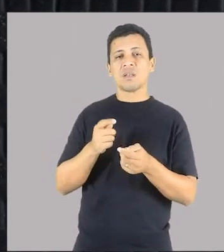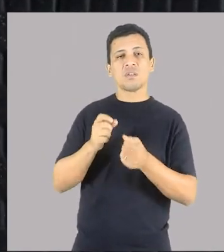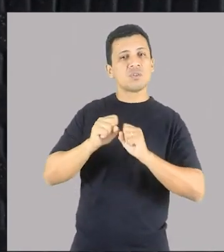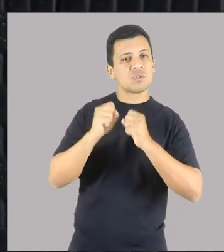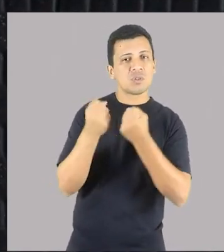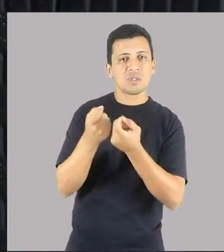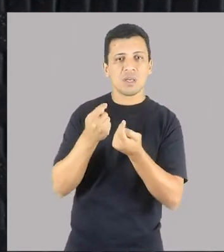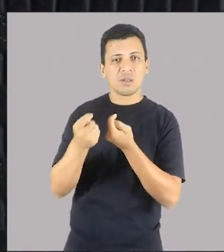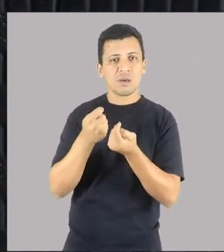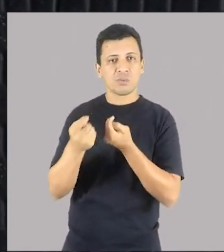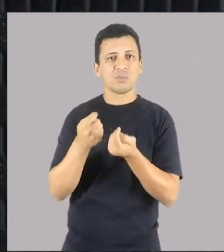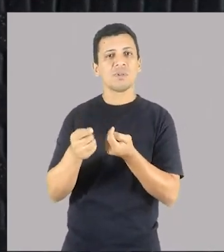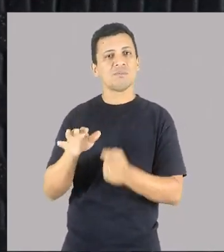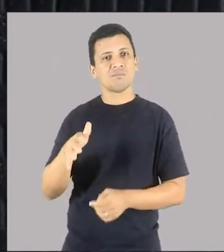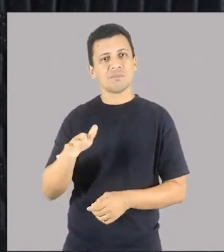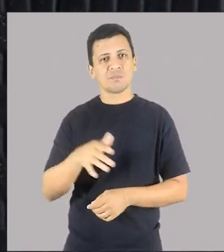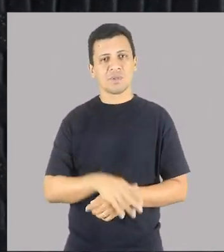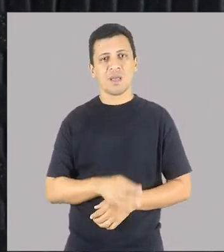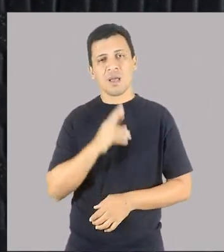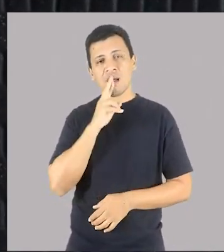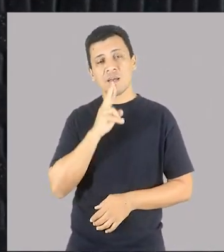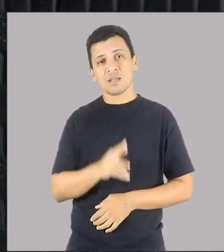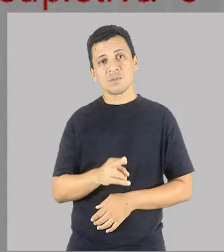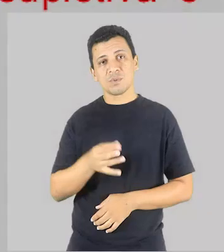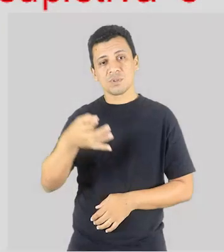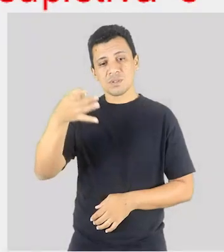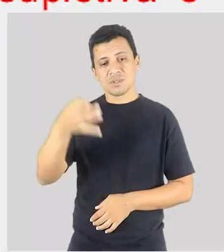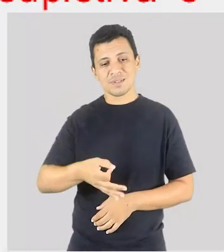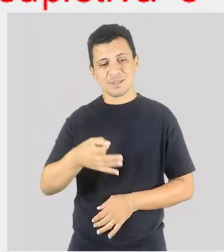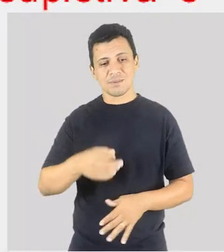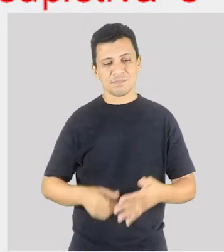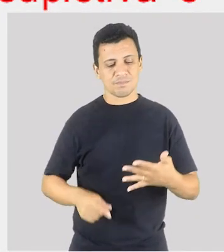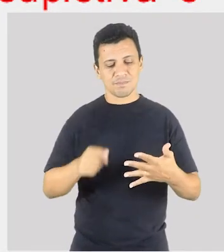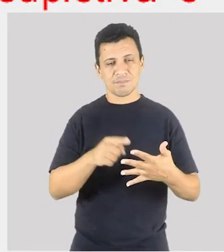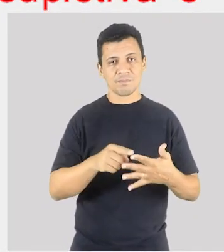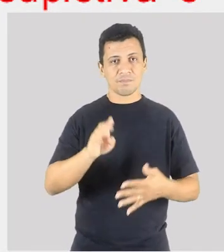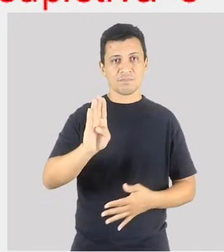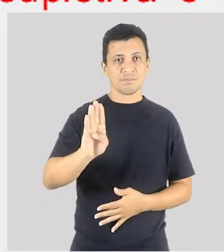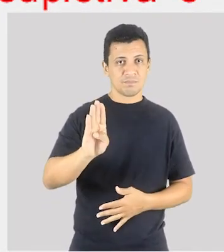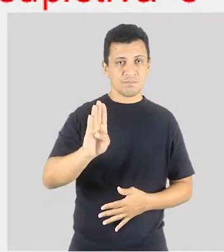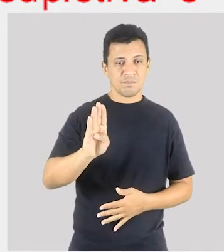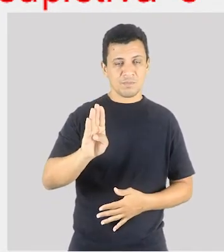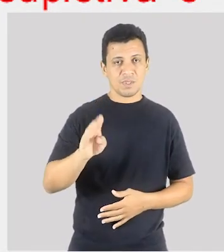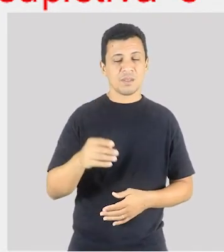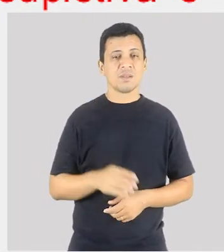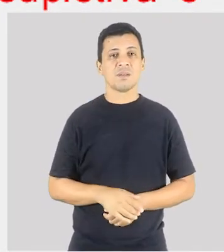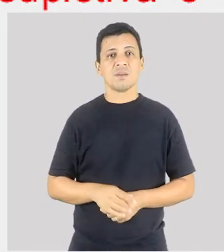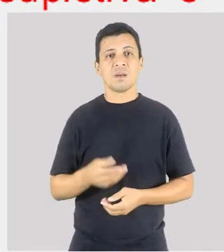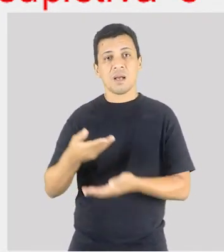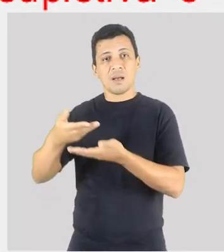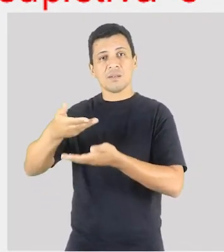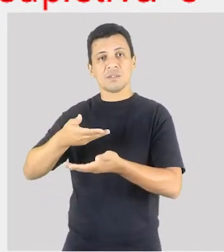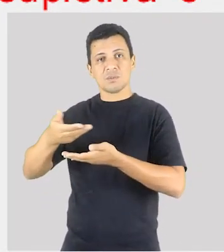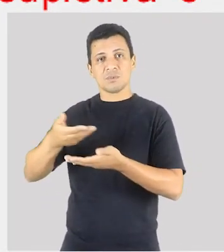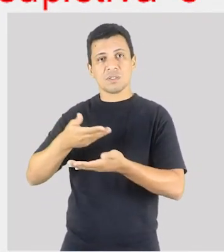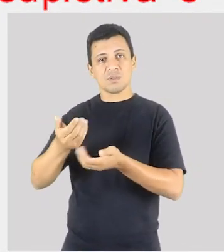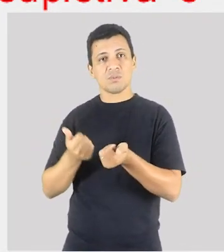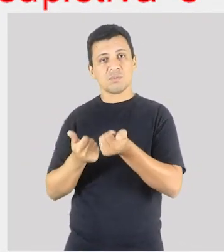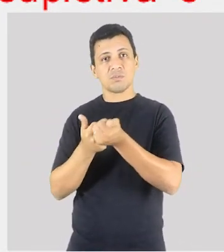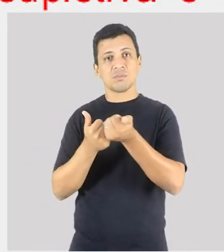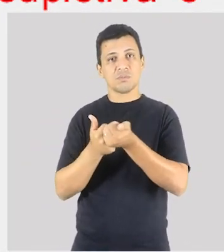uma questão incorreta. Então, como vamos ver, a letra B é a questão correta, pois fala da aplicação